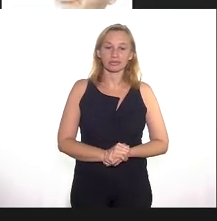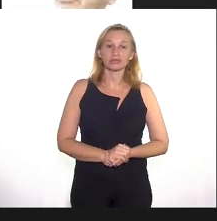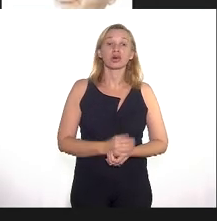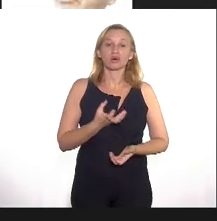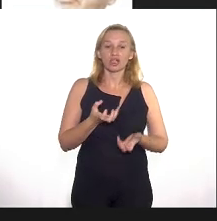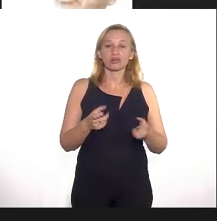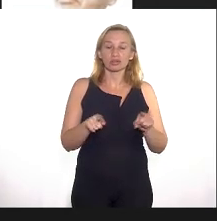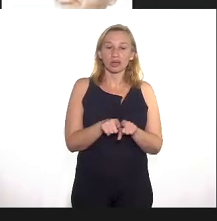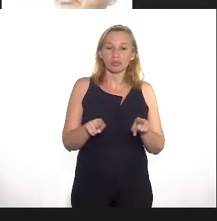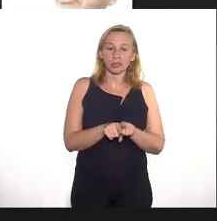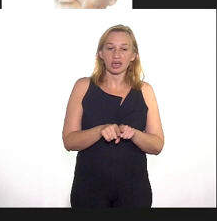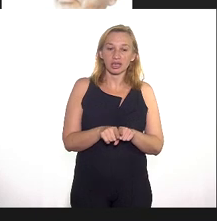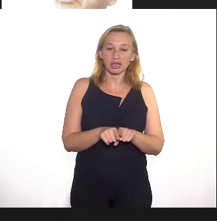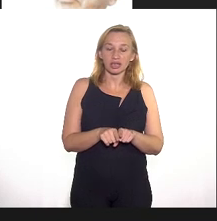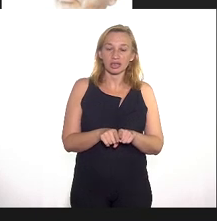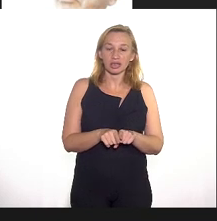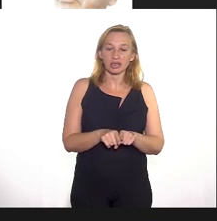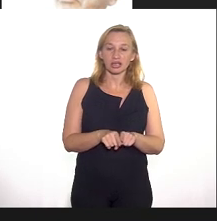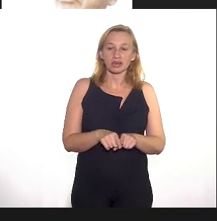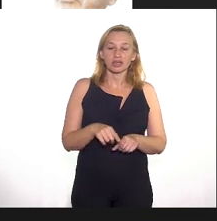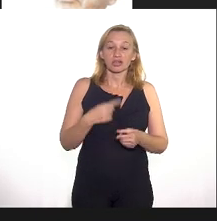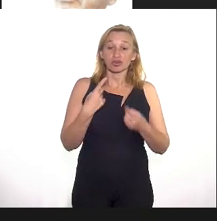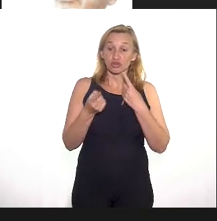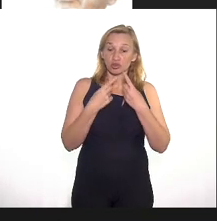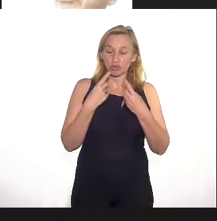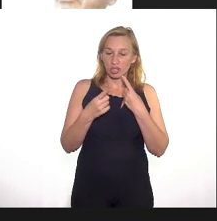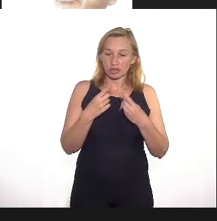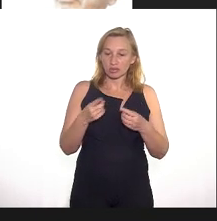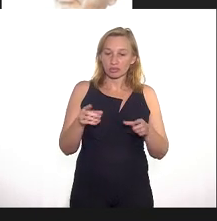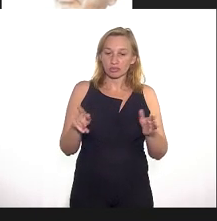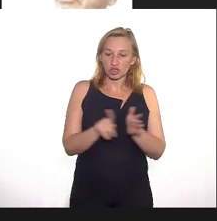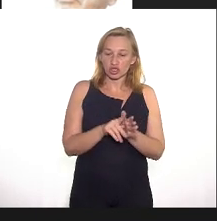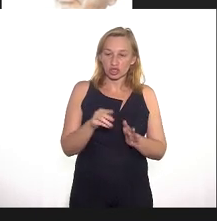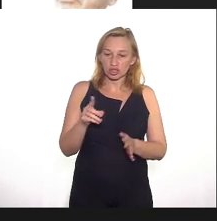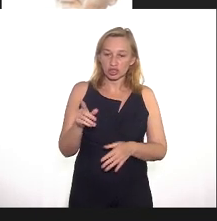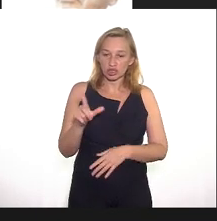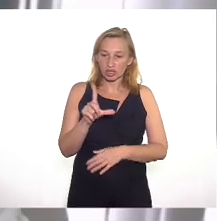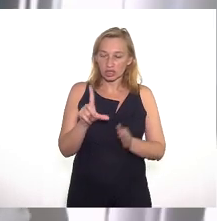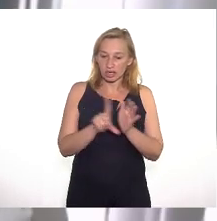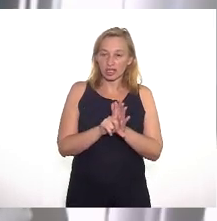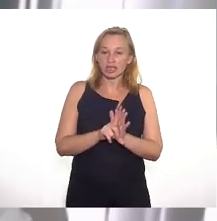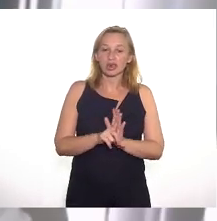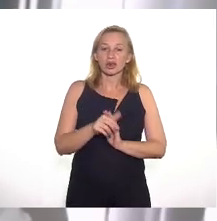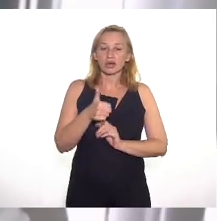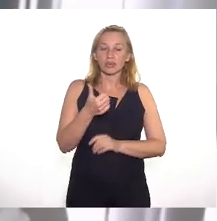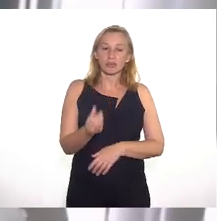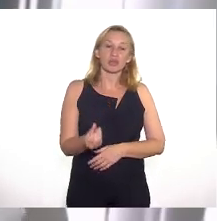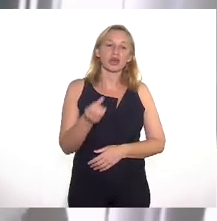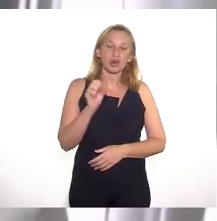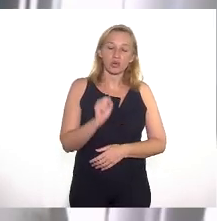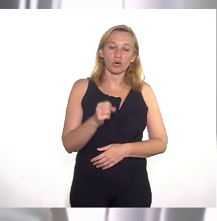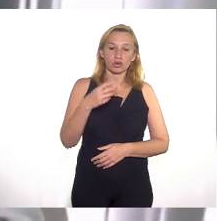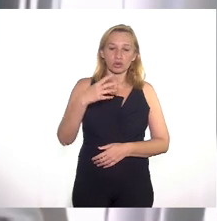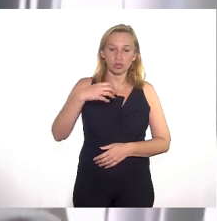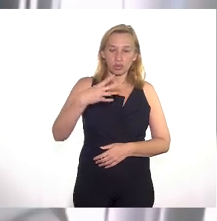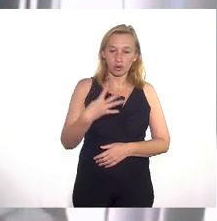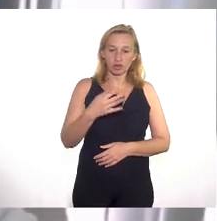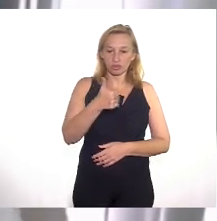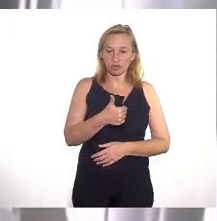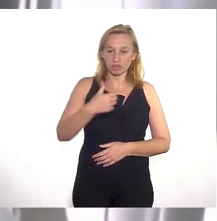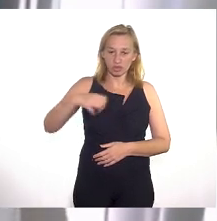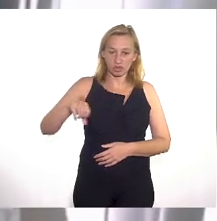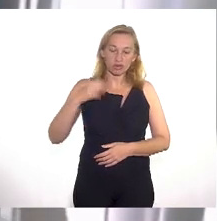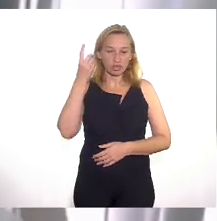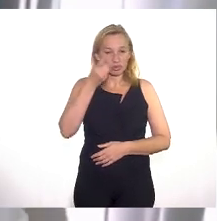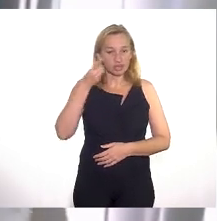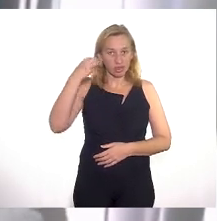também participar inicialmente do debate sobre esse projeto de lei, que é o projeto de lei 684 de 2019, do